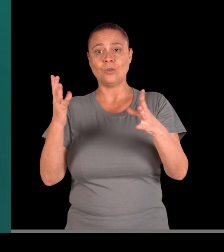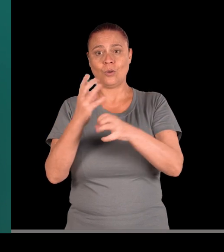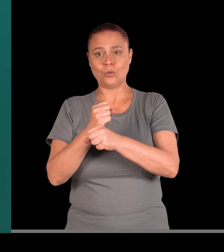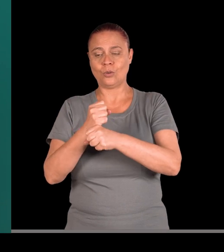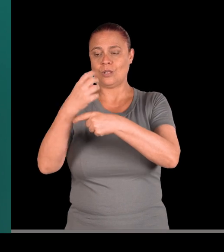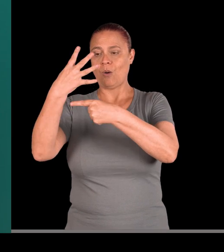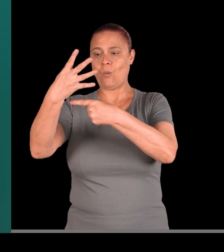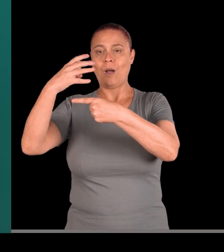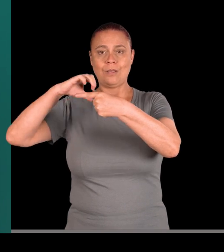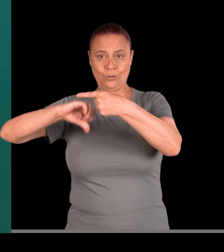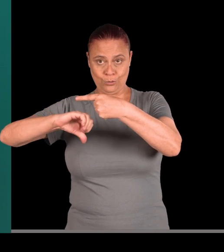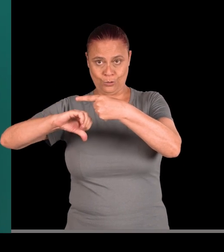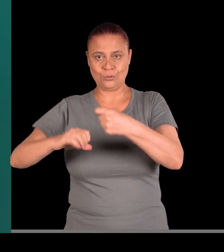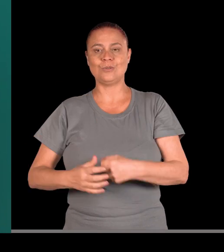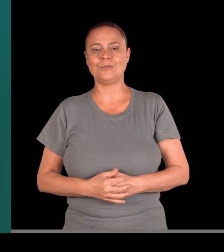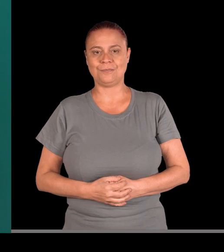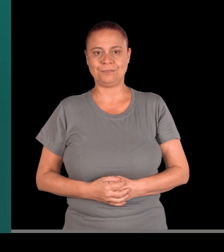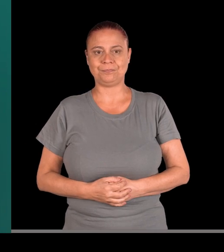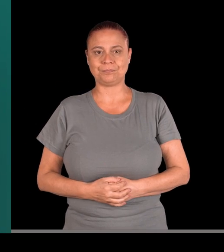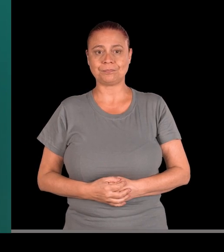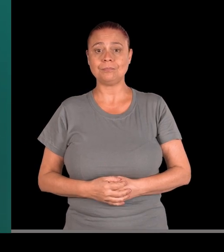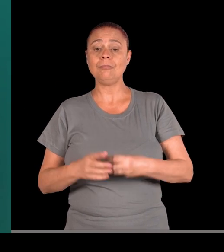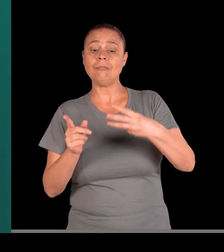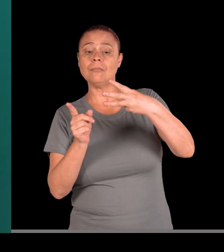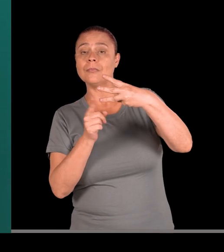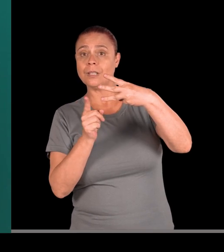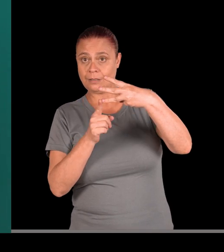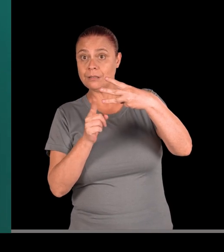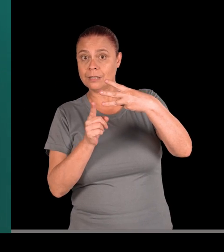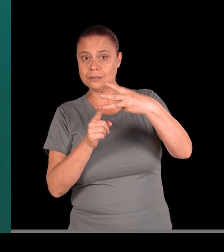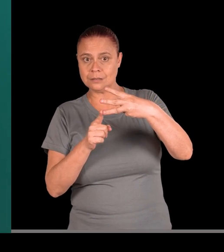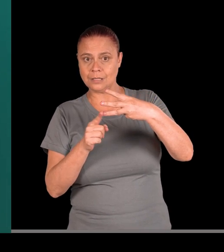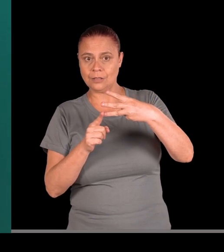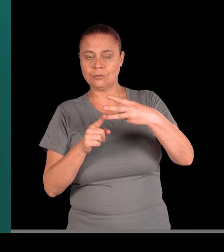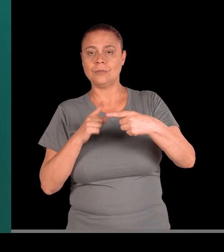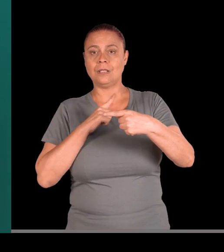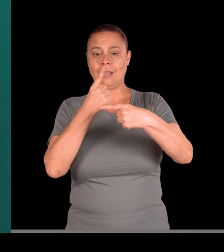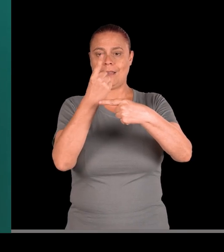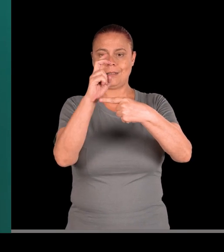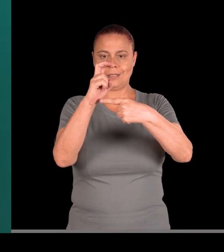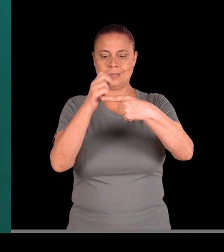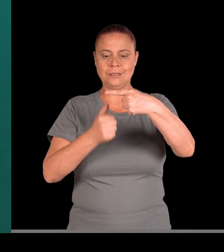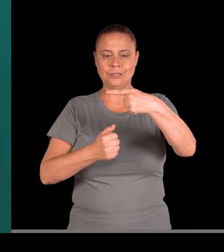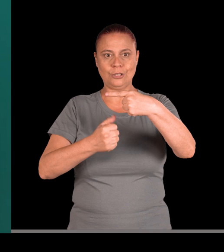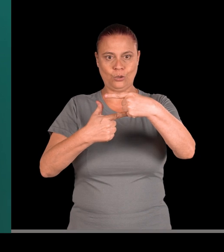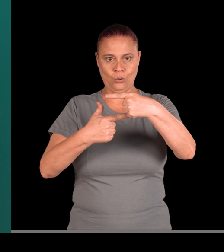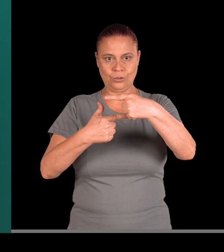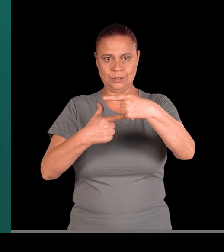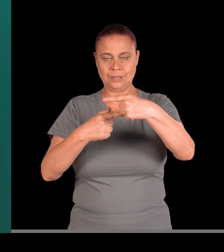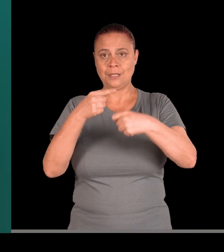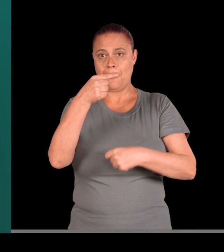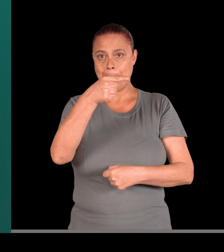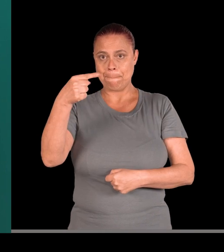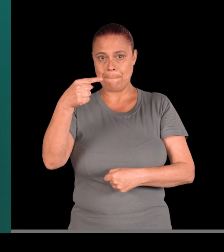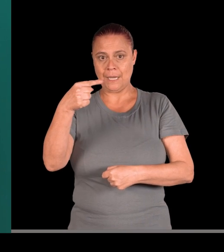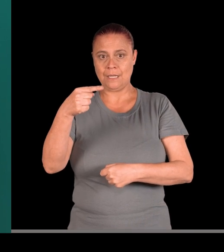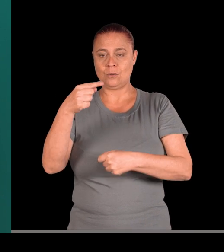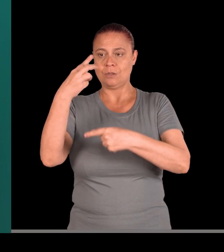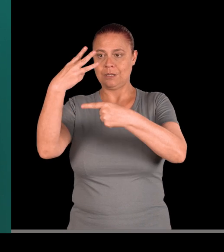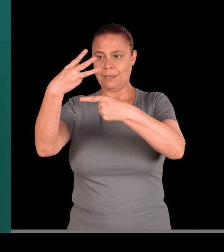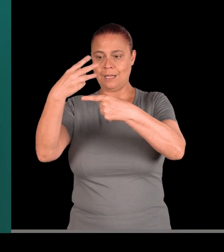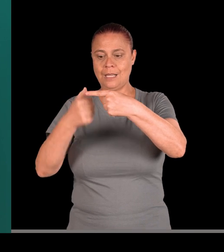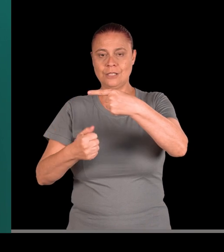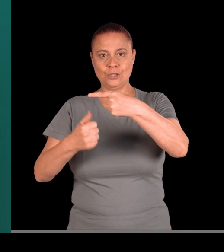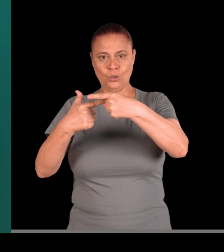ser igual a 4 nonos. No nosso terceiro exemplo, nós temos 15 dozeavos